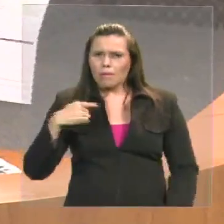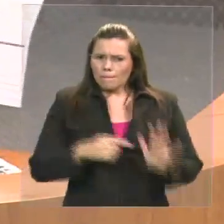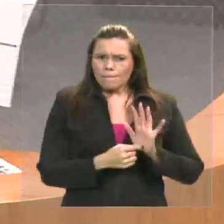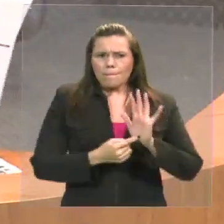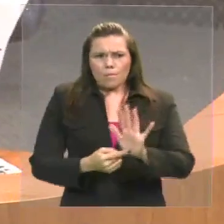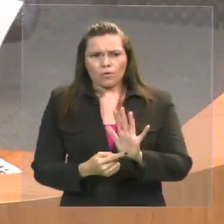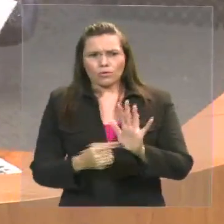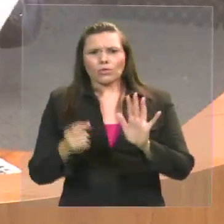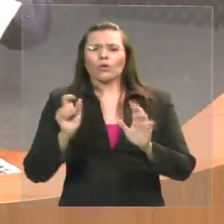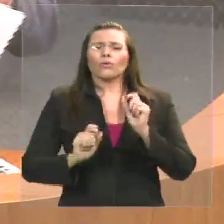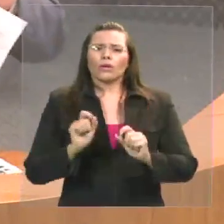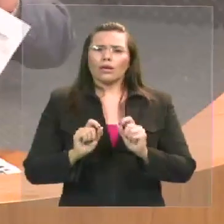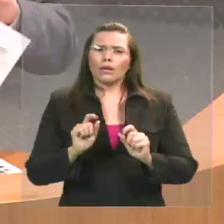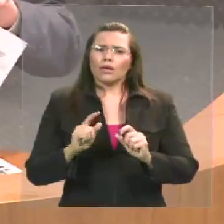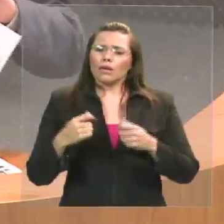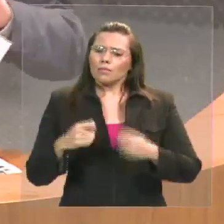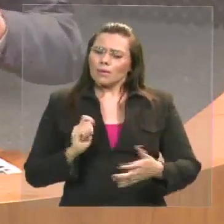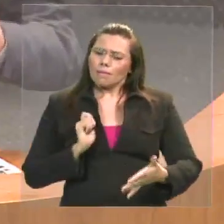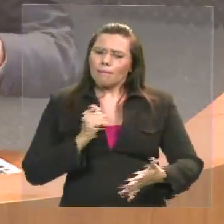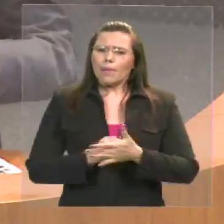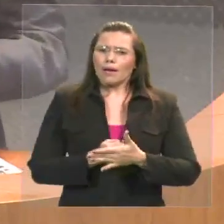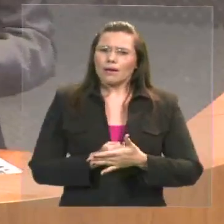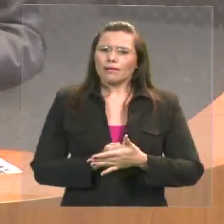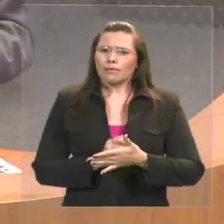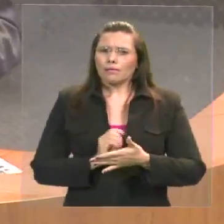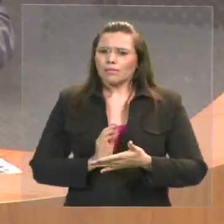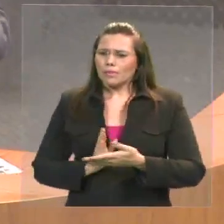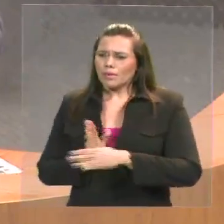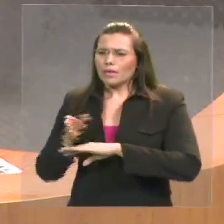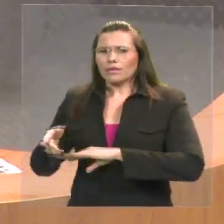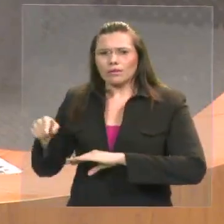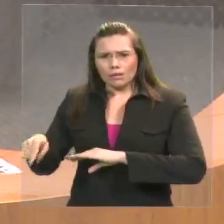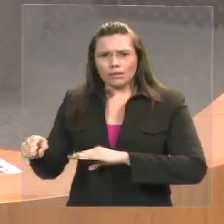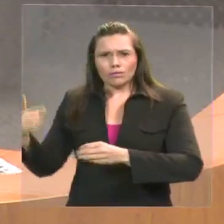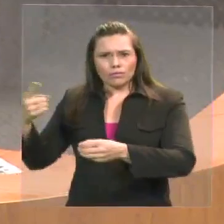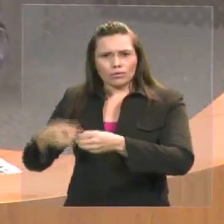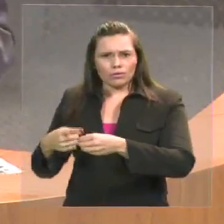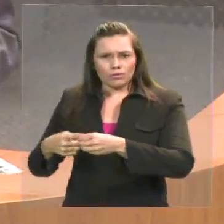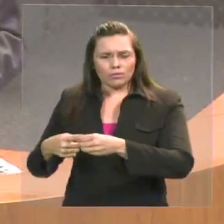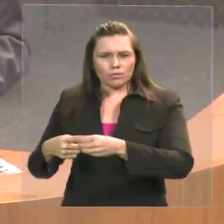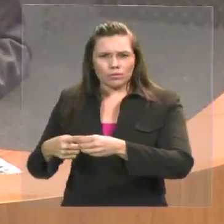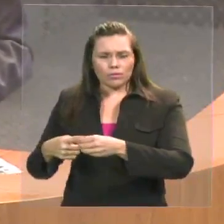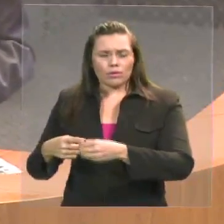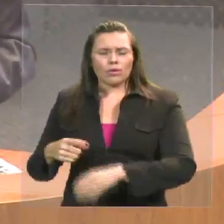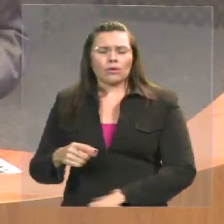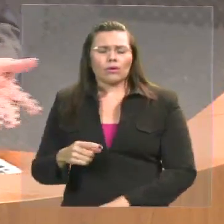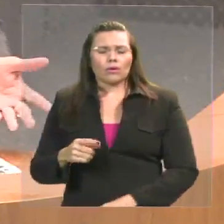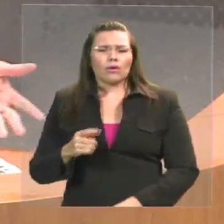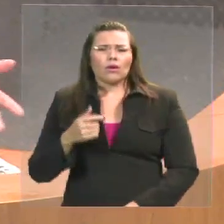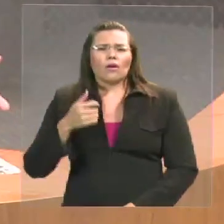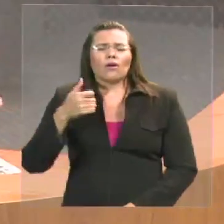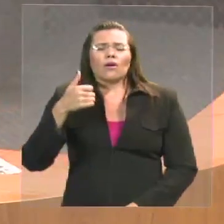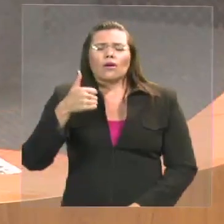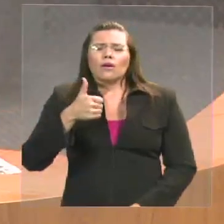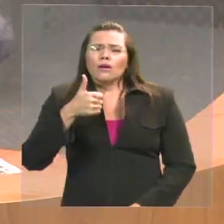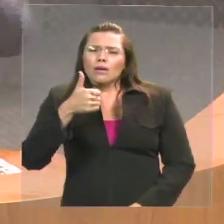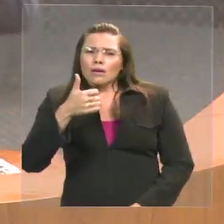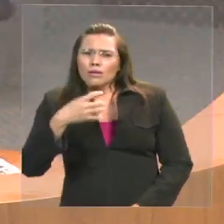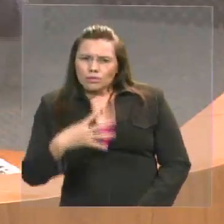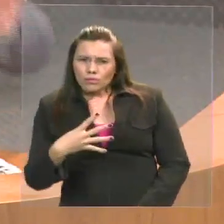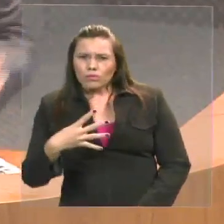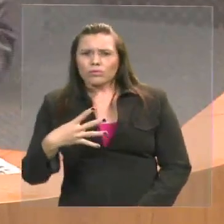têm que pagar. Imagine o transtorno e as dificuldades. Então eu falava ao governador que, infelizmente, me